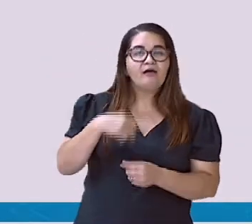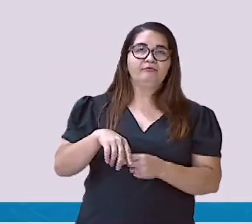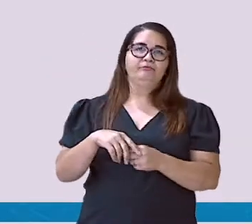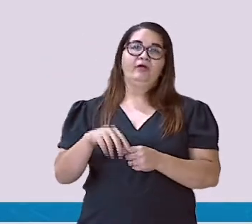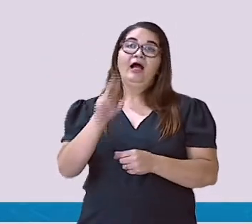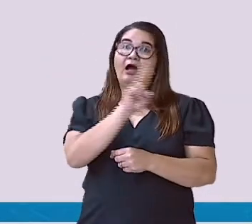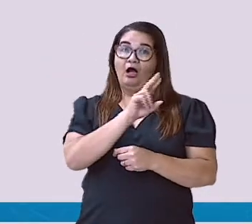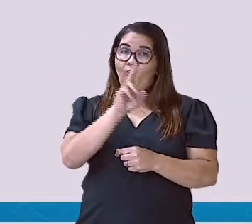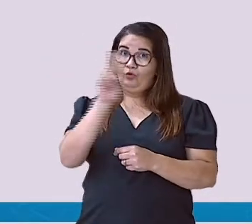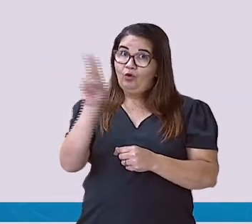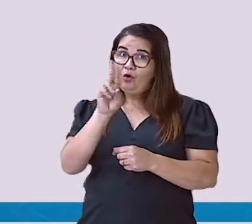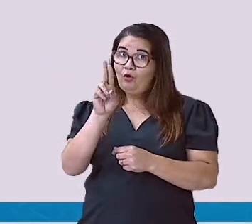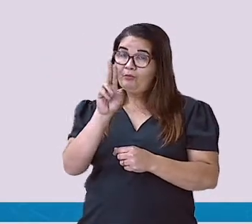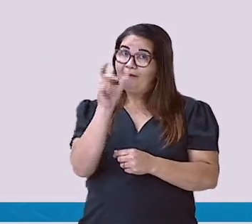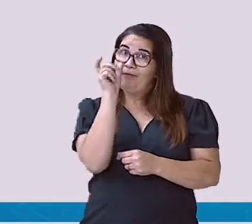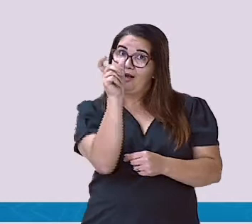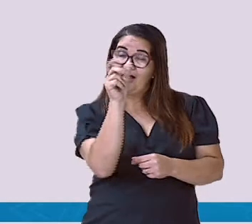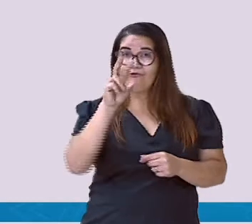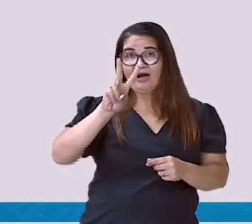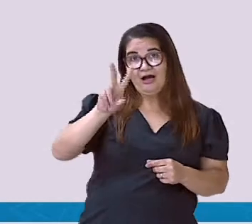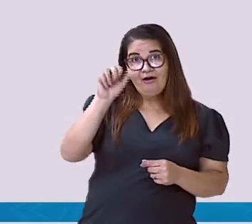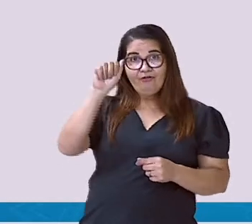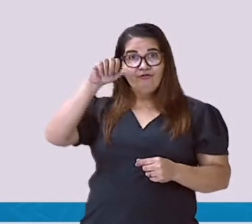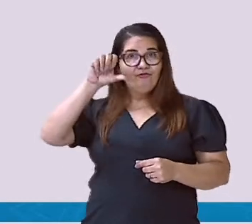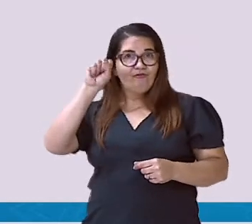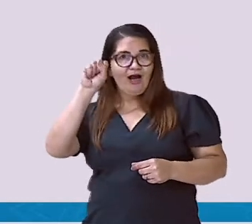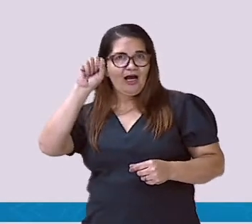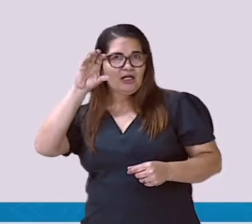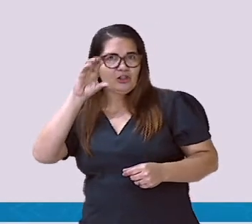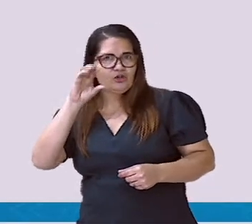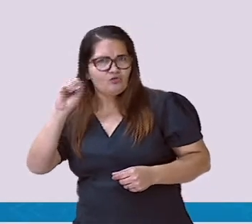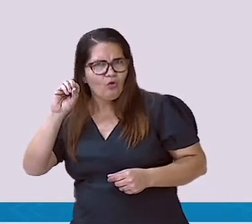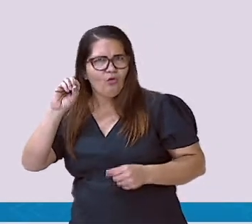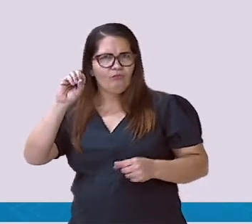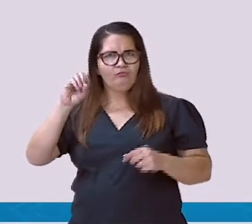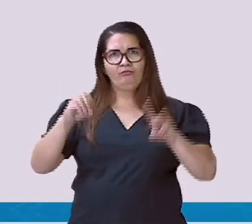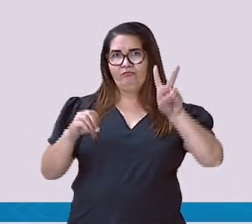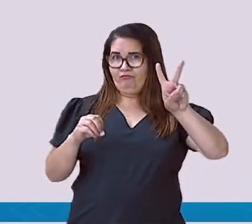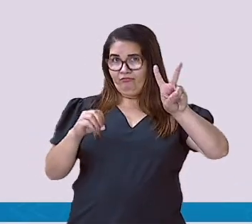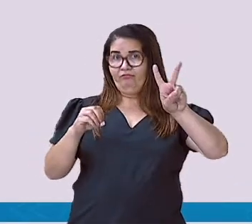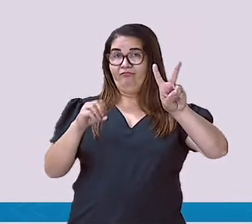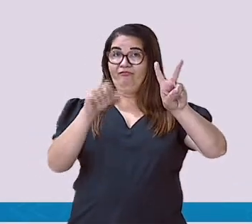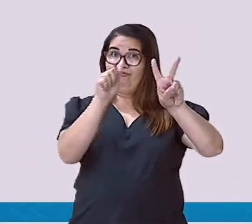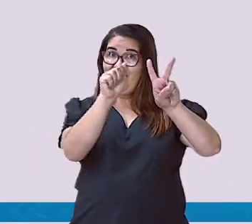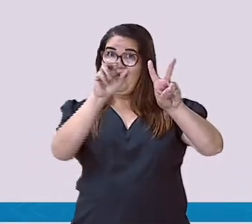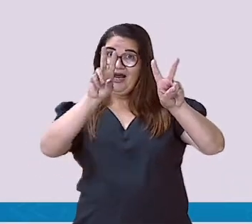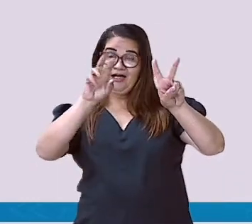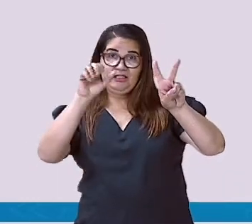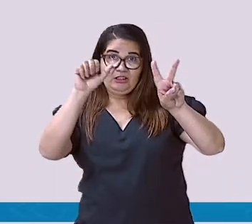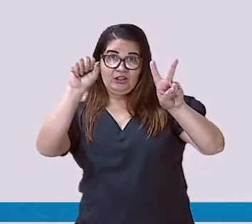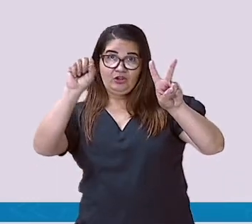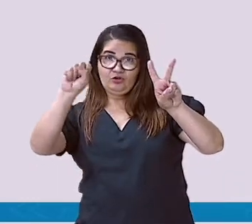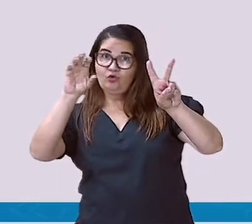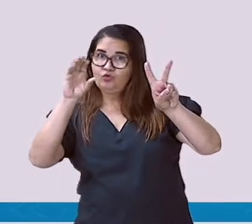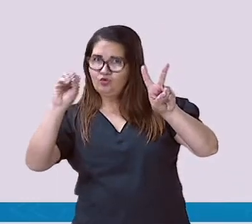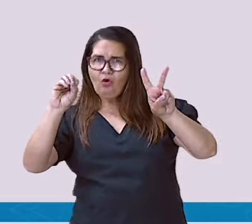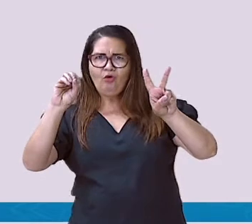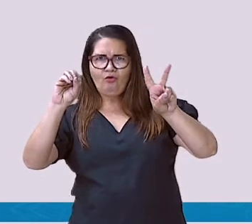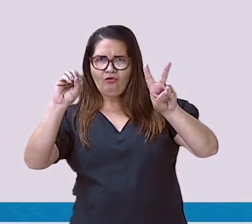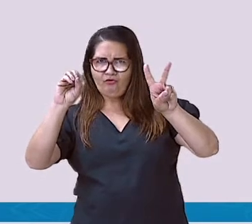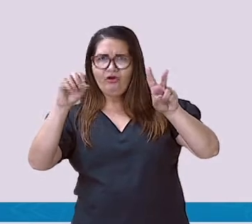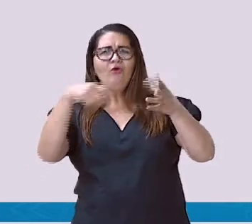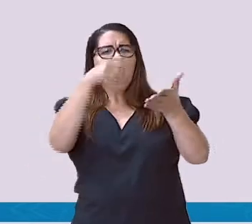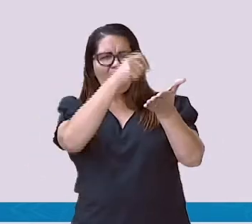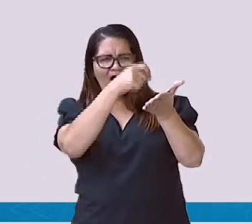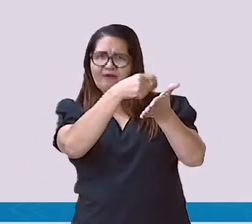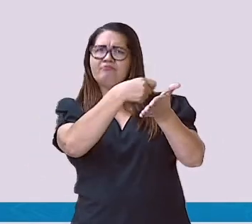vaso. As letras são a representação gráfica. a escrita do som, né?